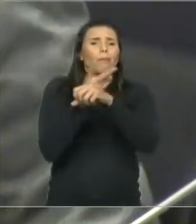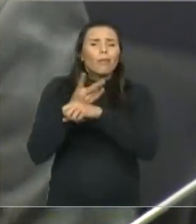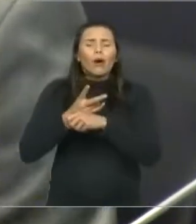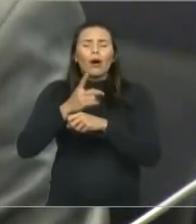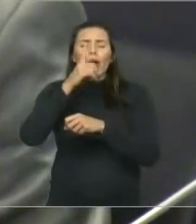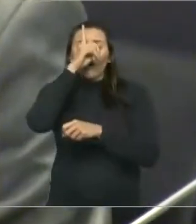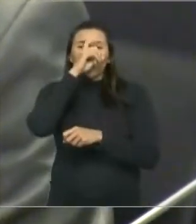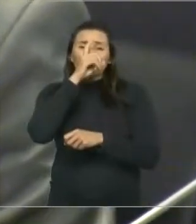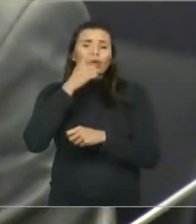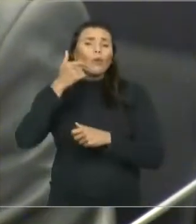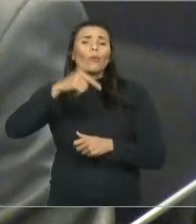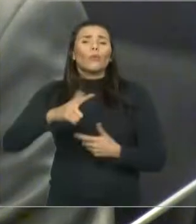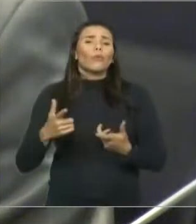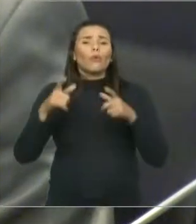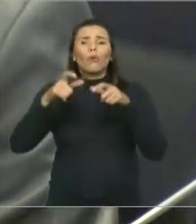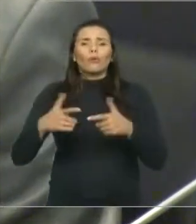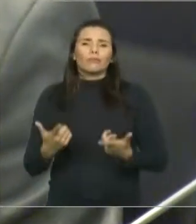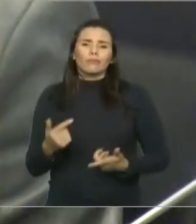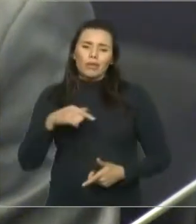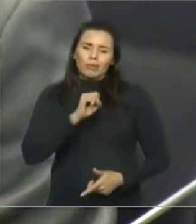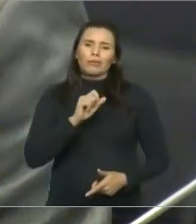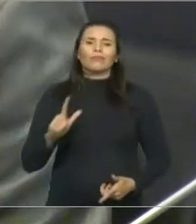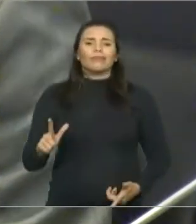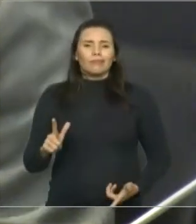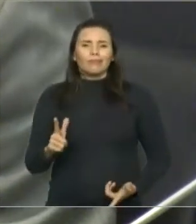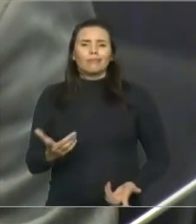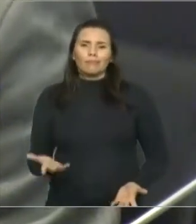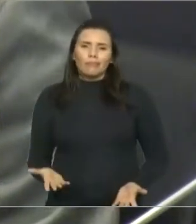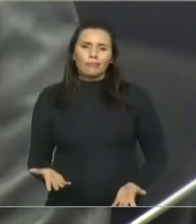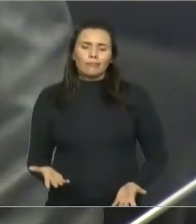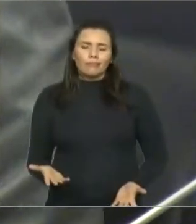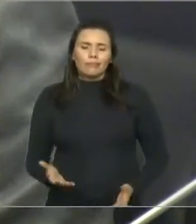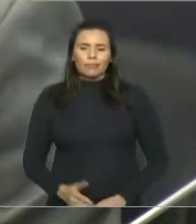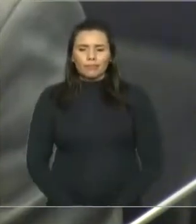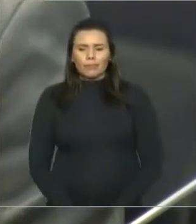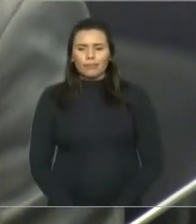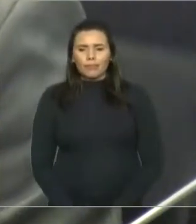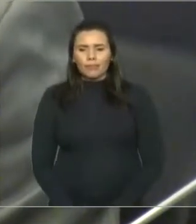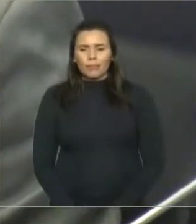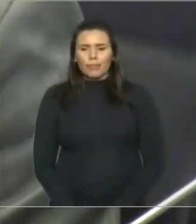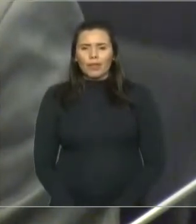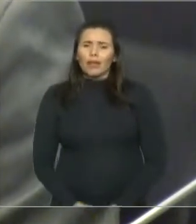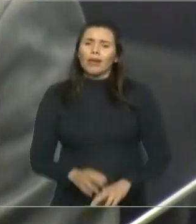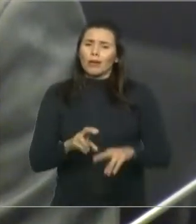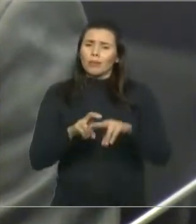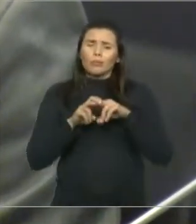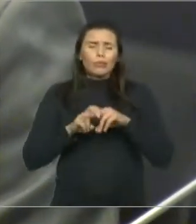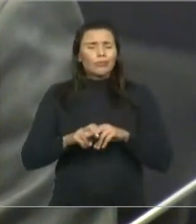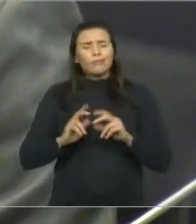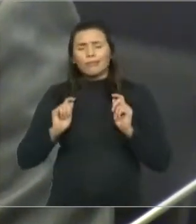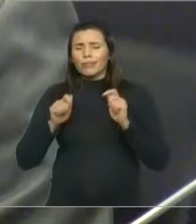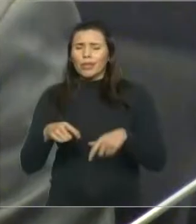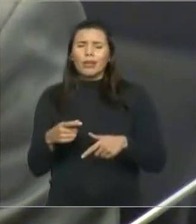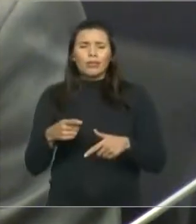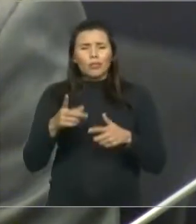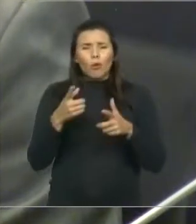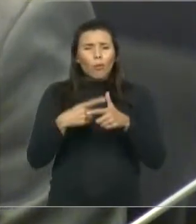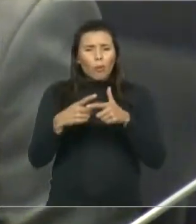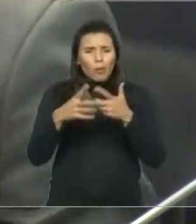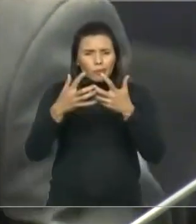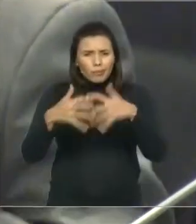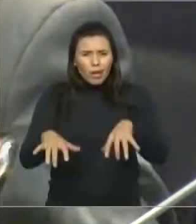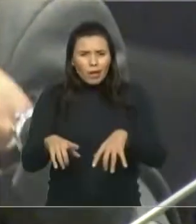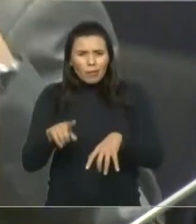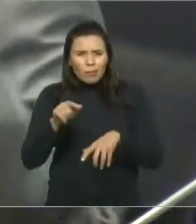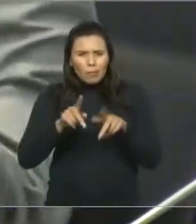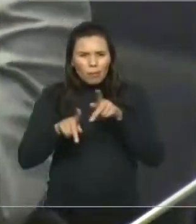com o mesmo tipo de serviço. Então, quando é assim, não resolve o problema da população. A gente vai, na verdade, vai ter aquela unidade de